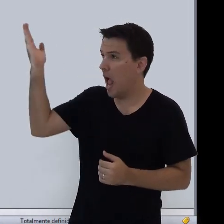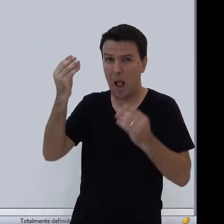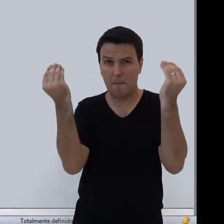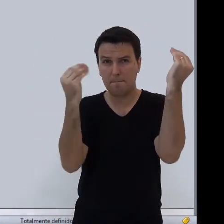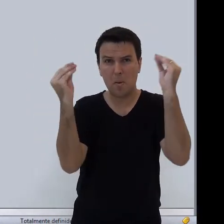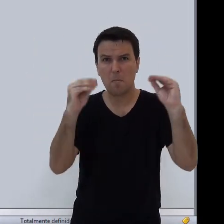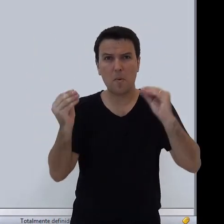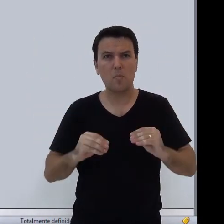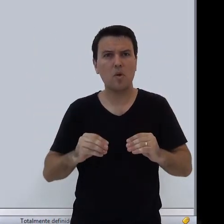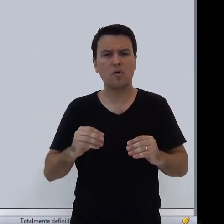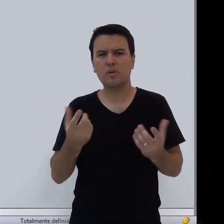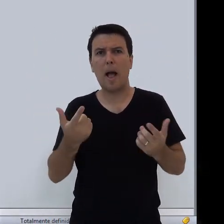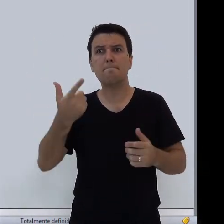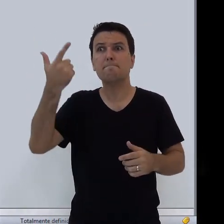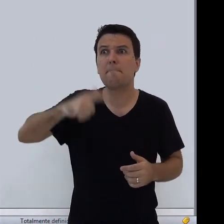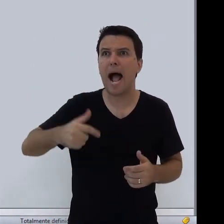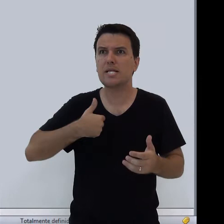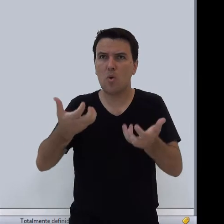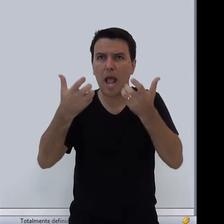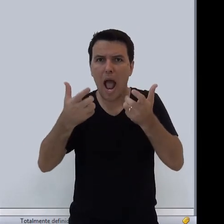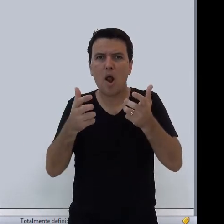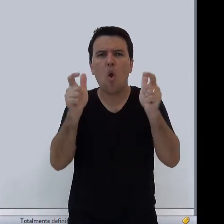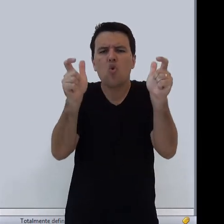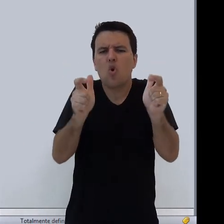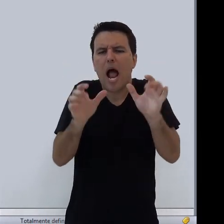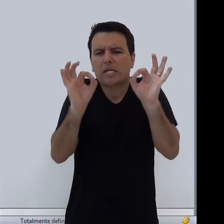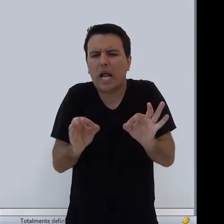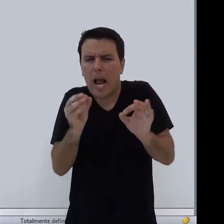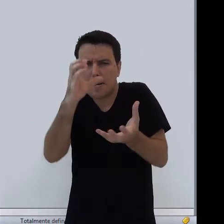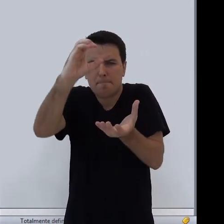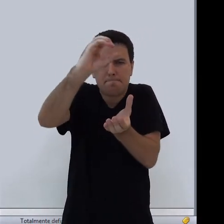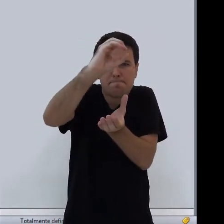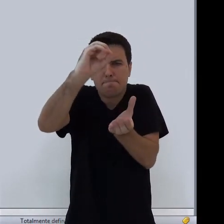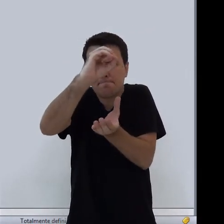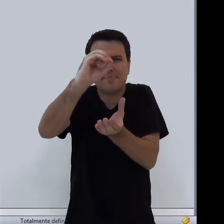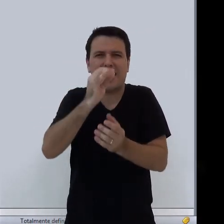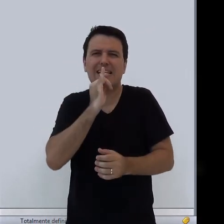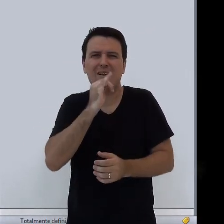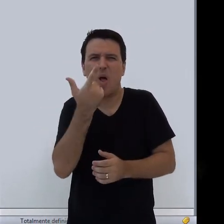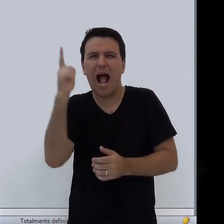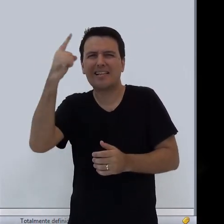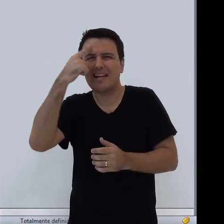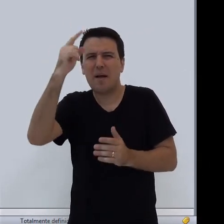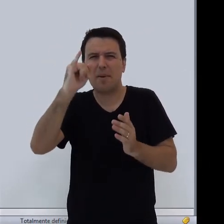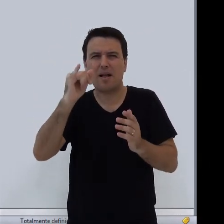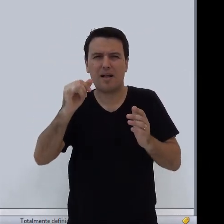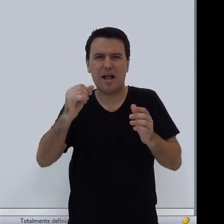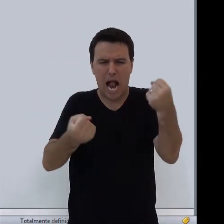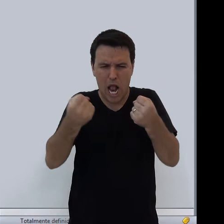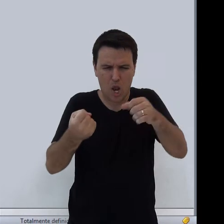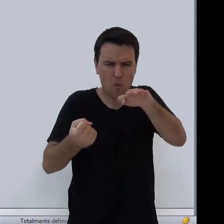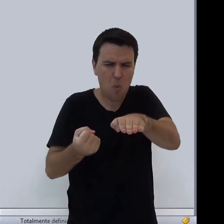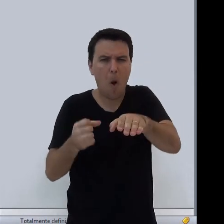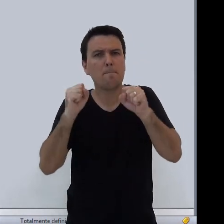dessa montagem, não tem nenhum posicionamento a mais que eu queira fazer, né? O exemplo que eu mostrei antes do carrinho, você pode